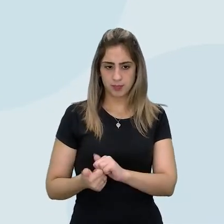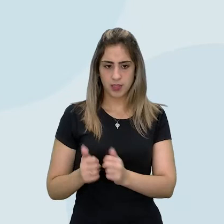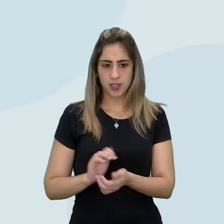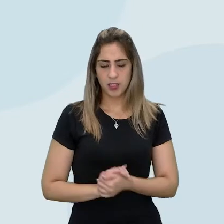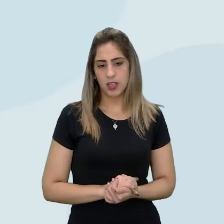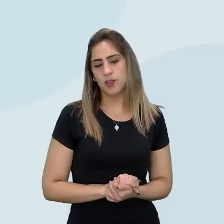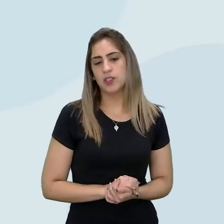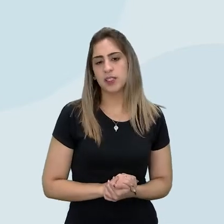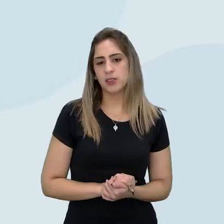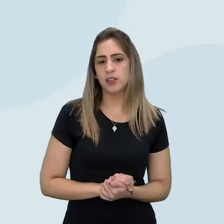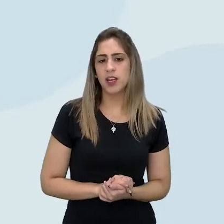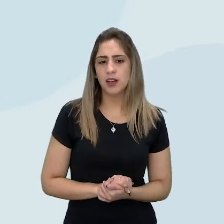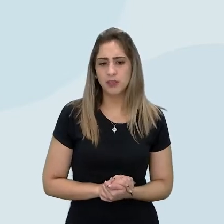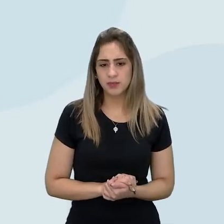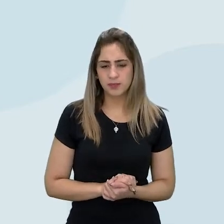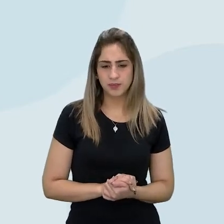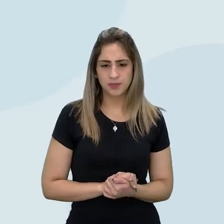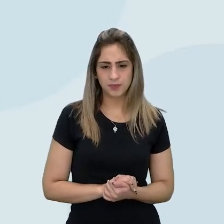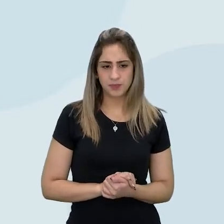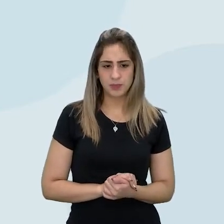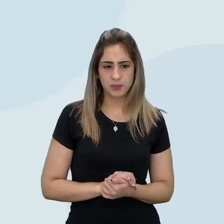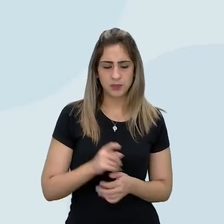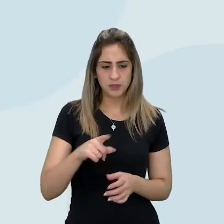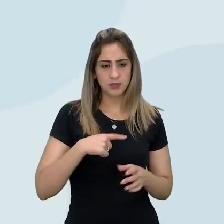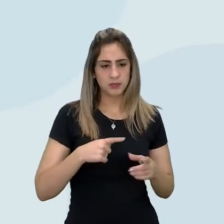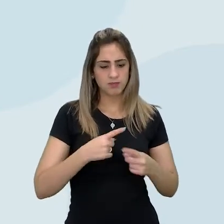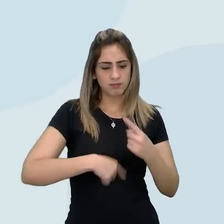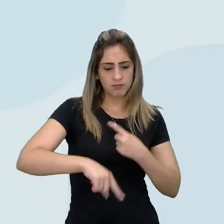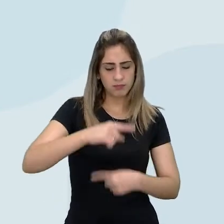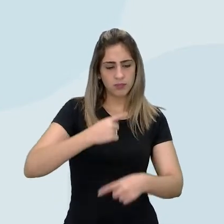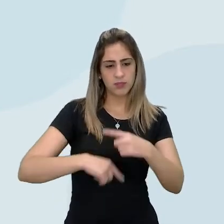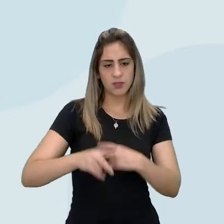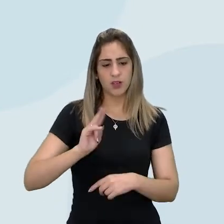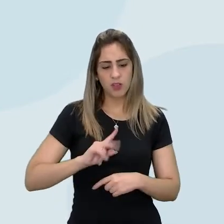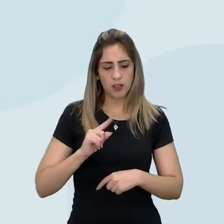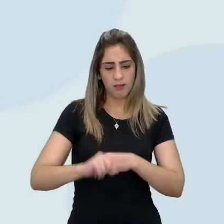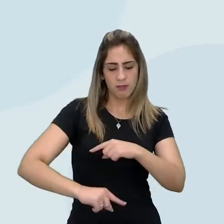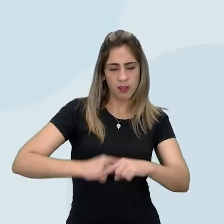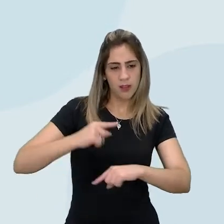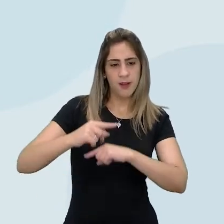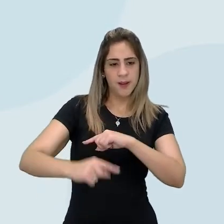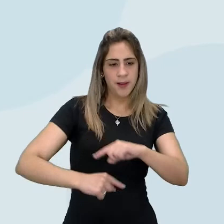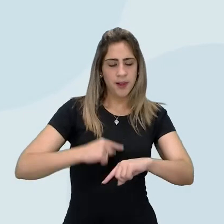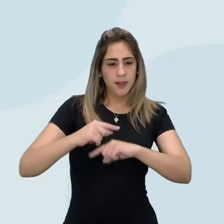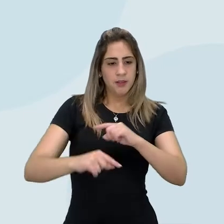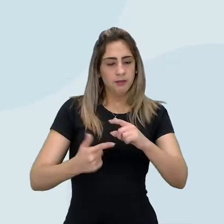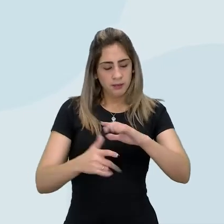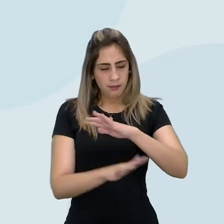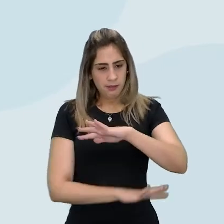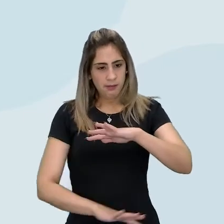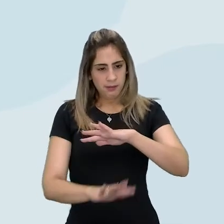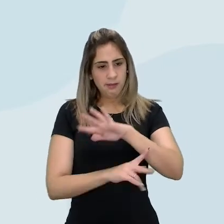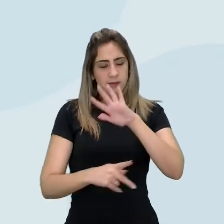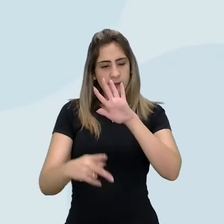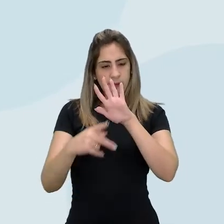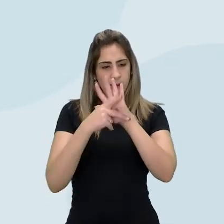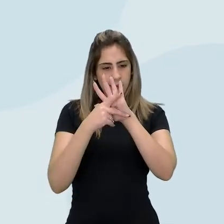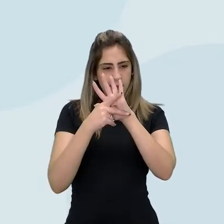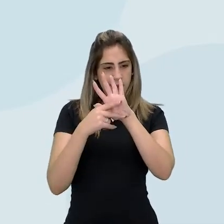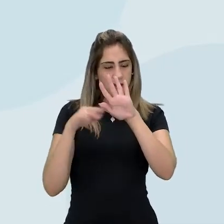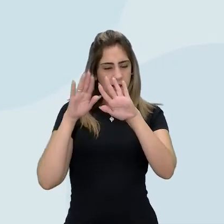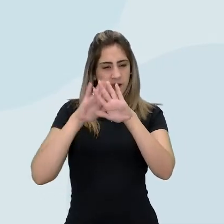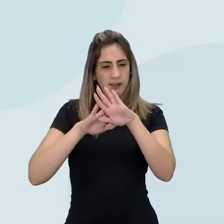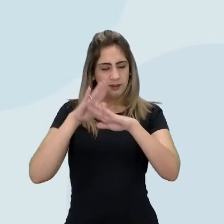justamente porque eles conseguiam ainda manter o seu ciclo reprodutivo no ambiente, né, que é